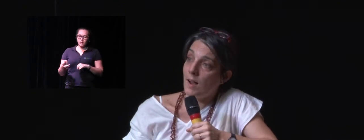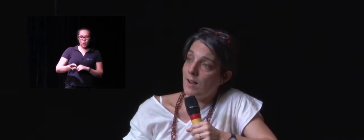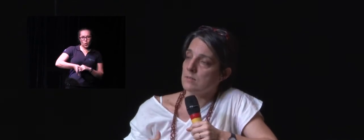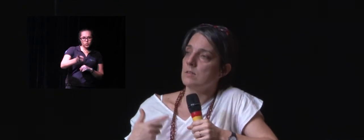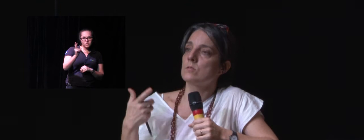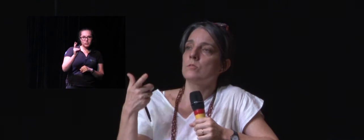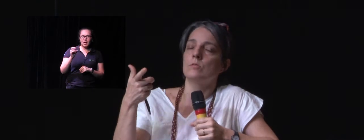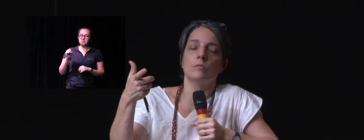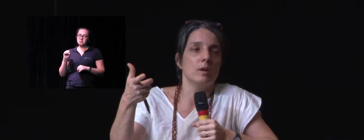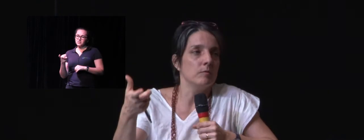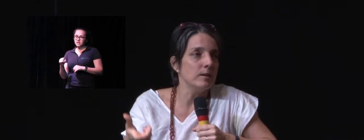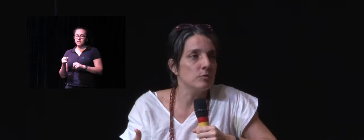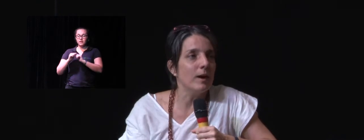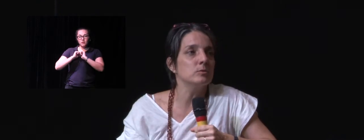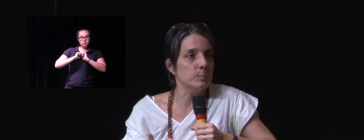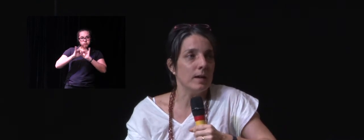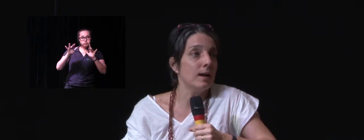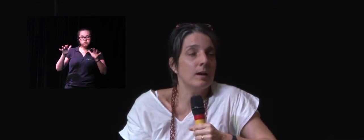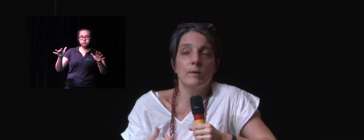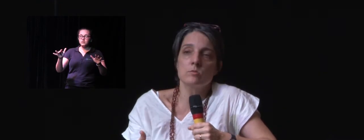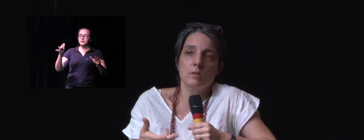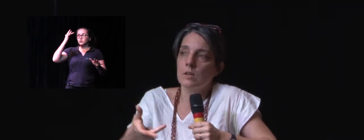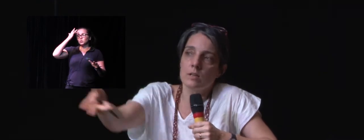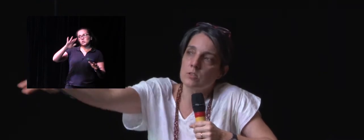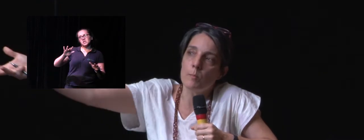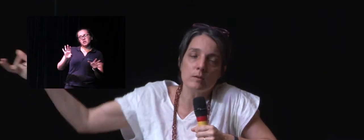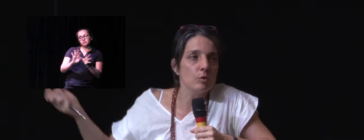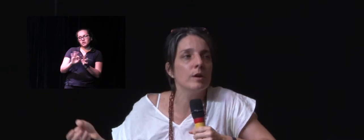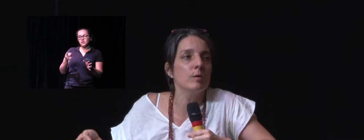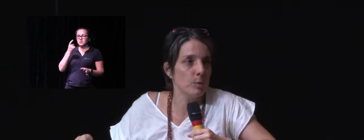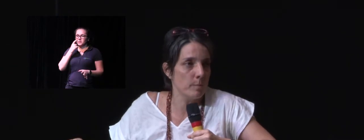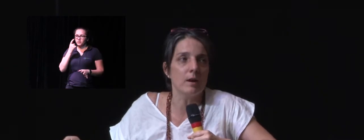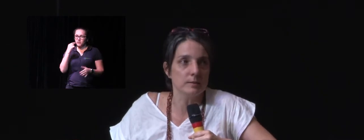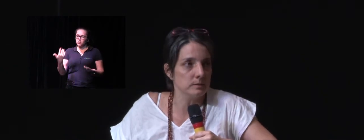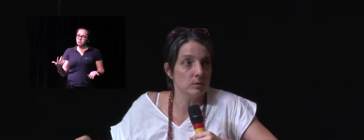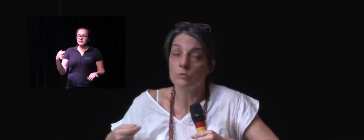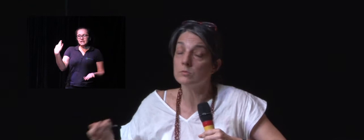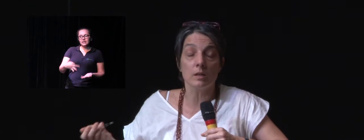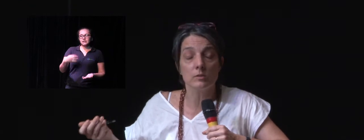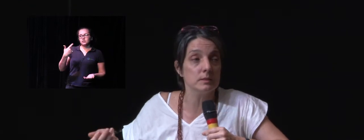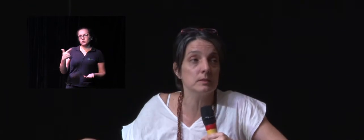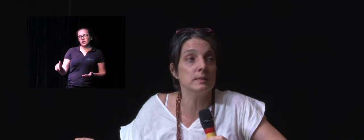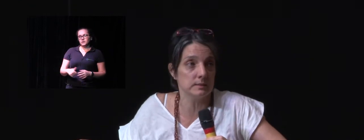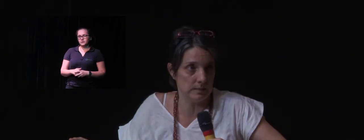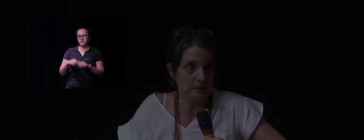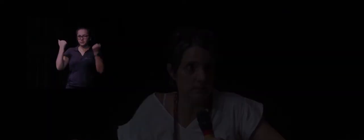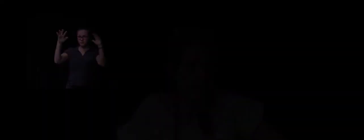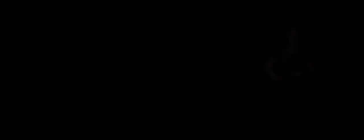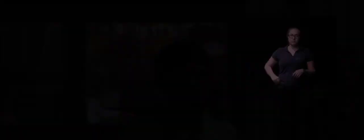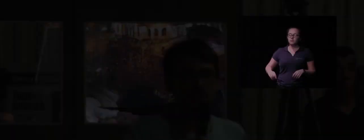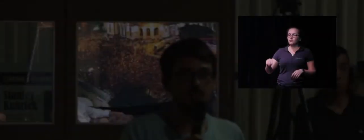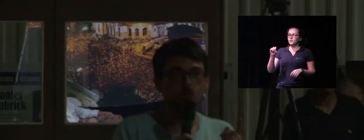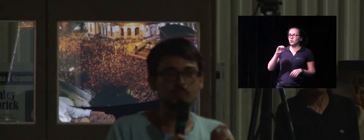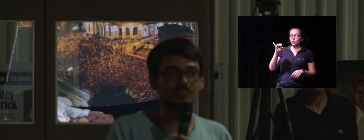vai perdurar, se isso vai de fato espraiar, eu acho que tem que deixar o barco correr um pouco mais. Eu não tenho tanta certeza ainda.